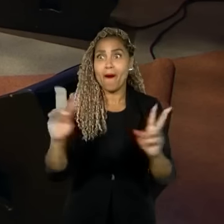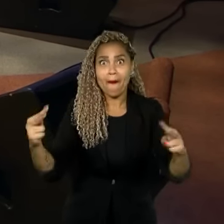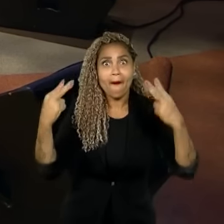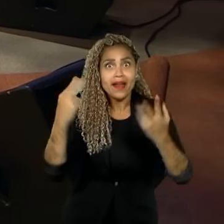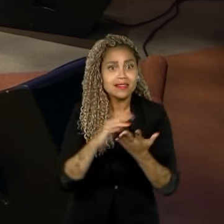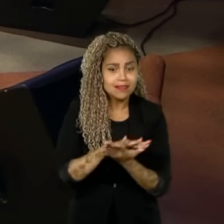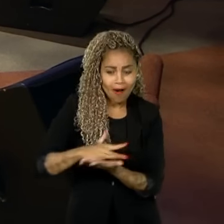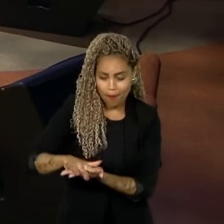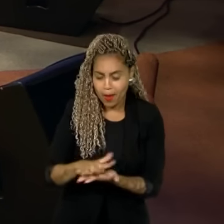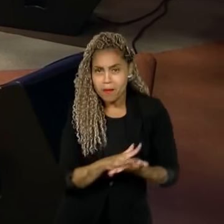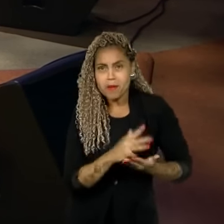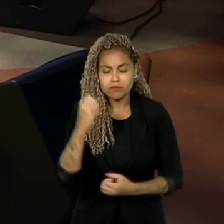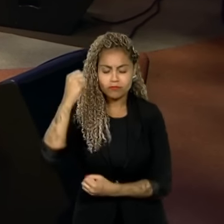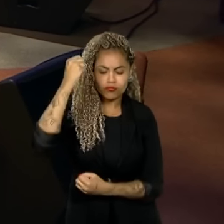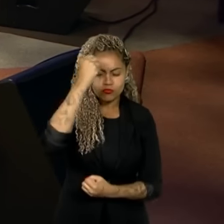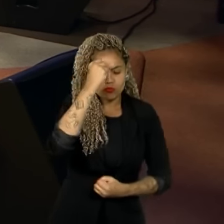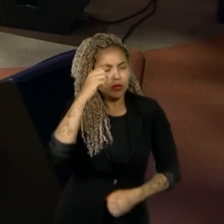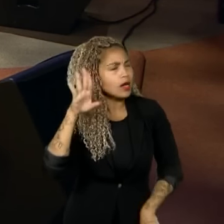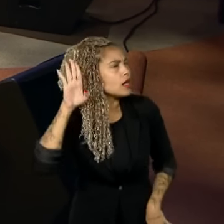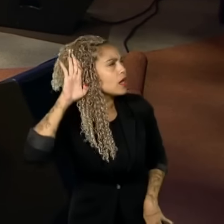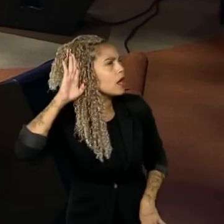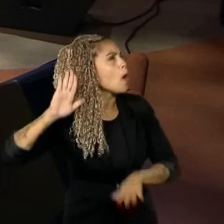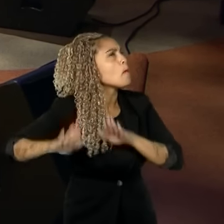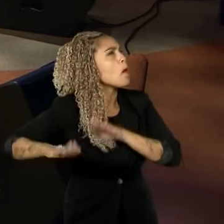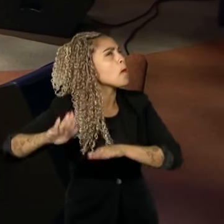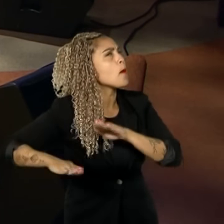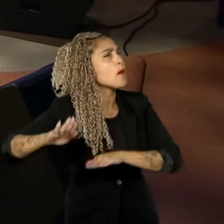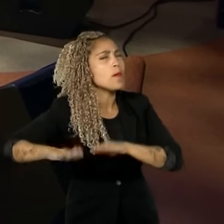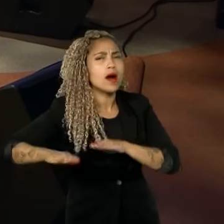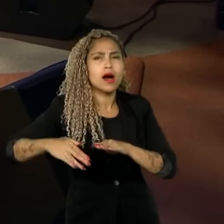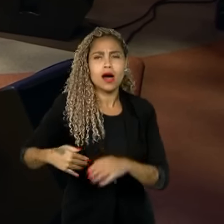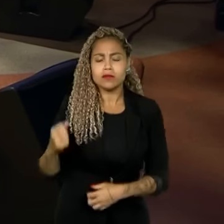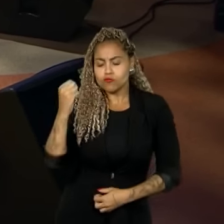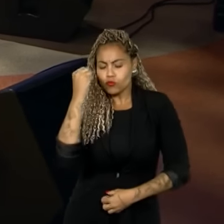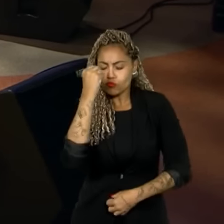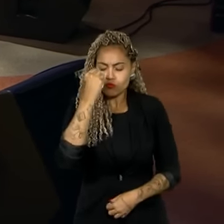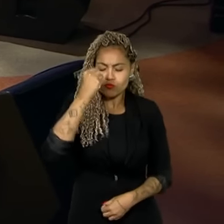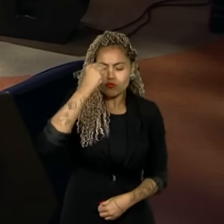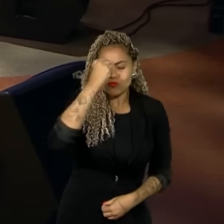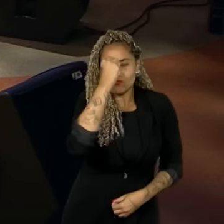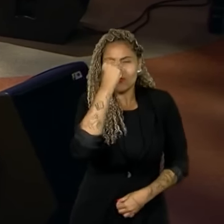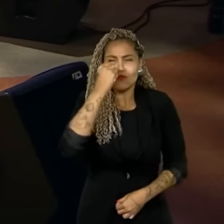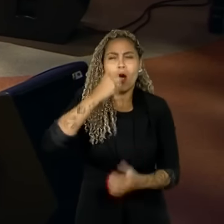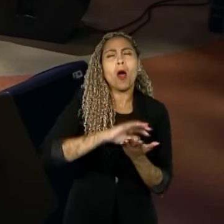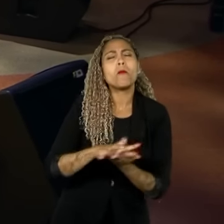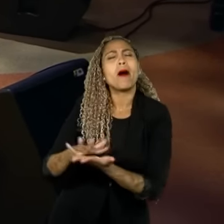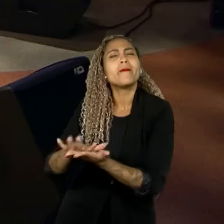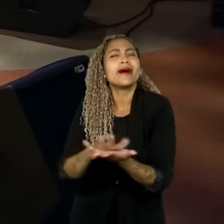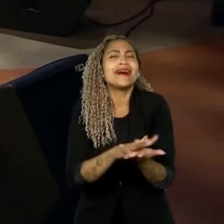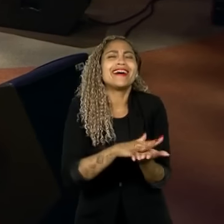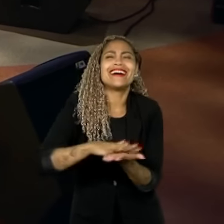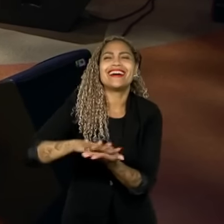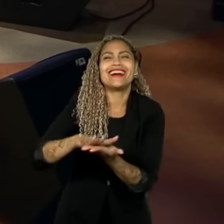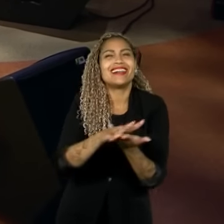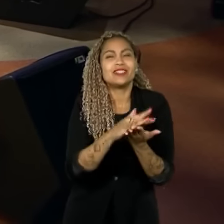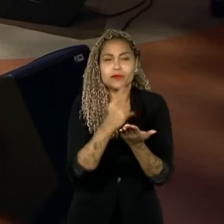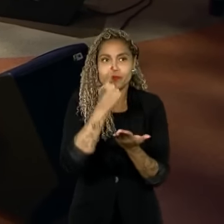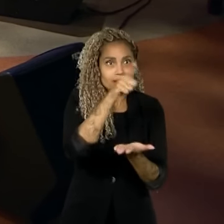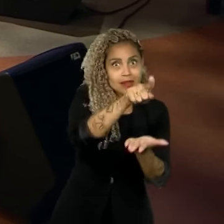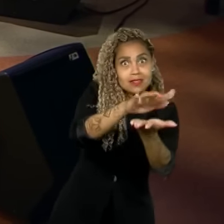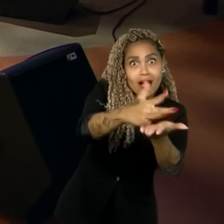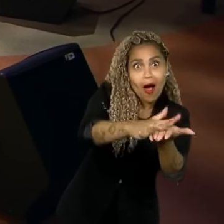caio, balanço o balaio no som dos tantãs. Rebolo que deita e que rola, me embalo e me embalo nos balanganãs. Bambeia de lá que eu